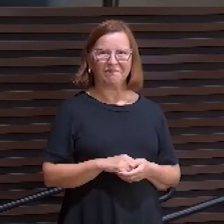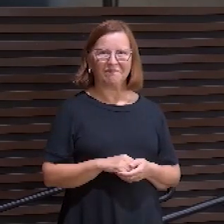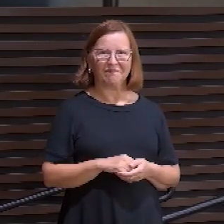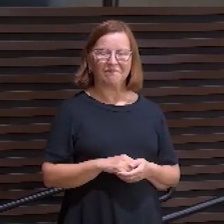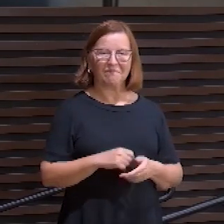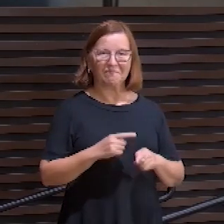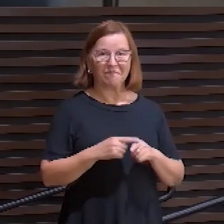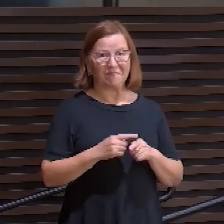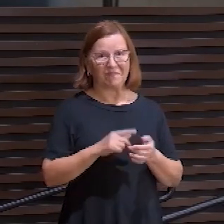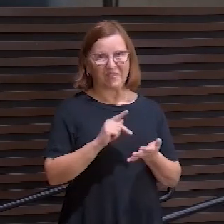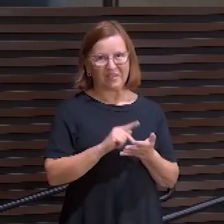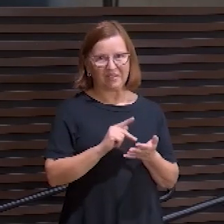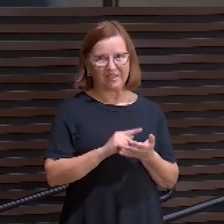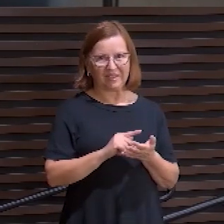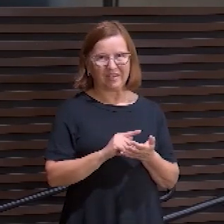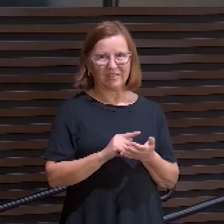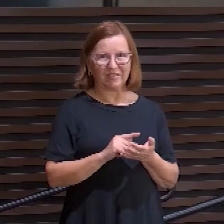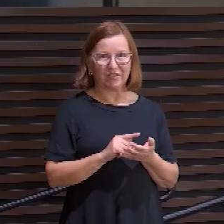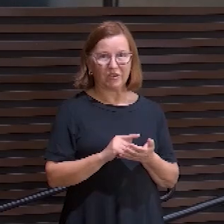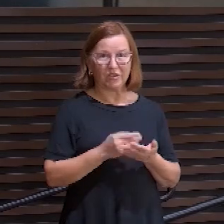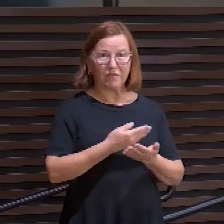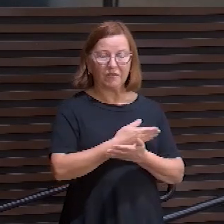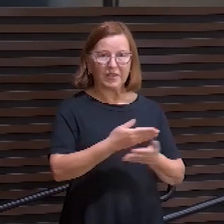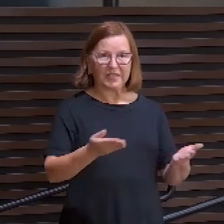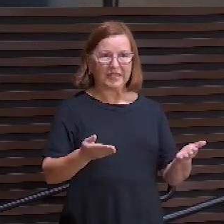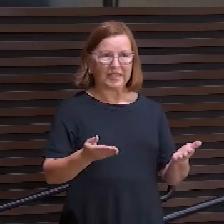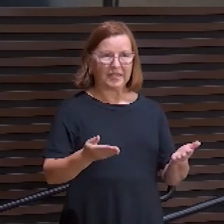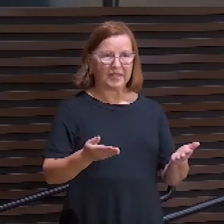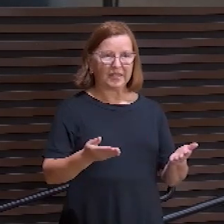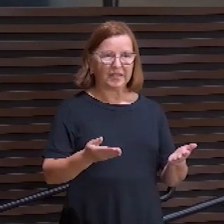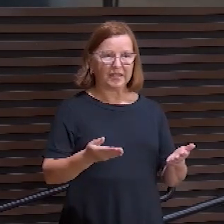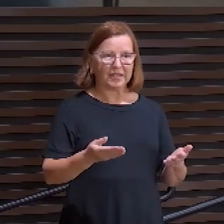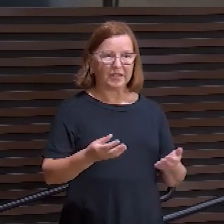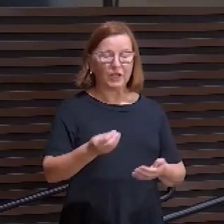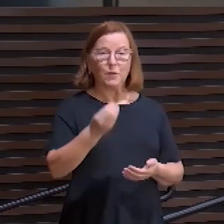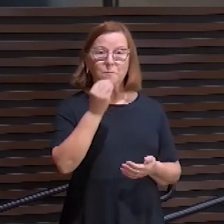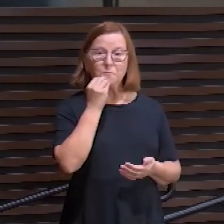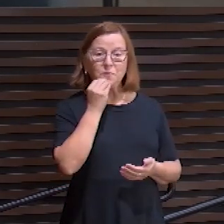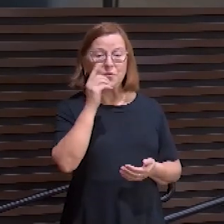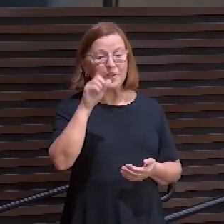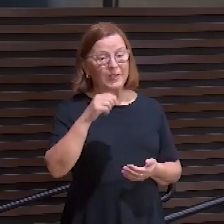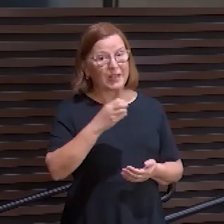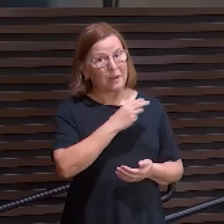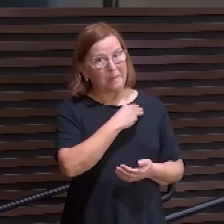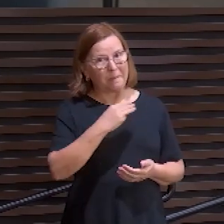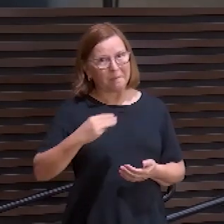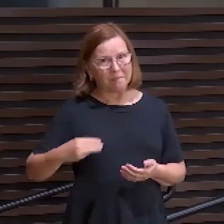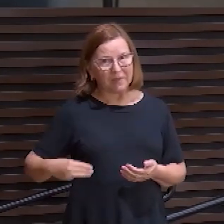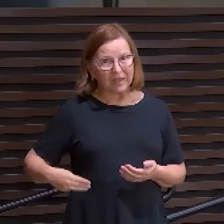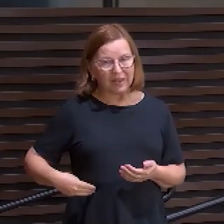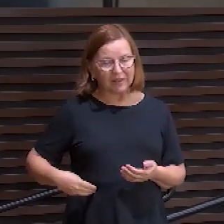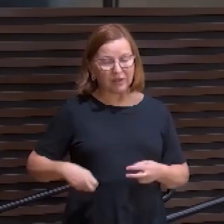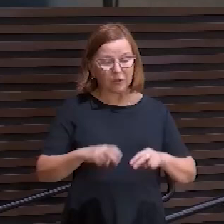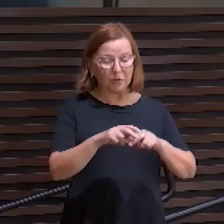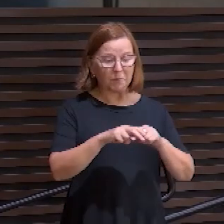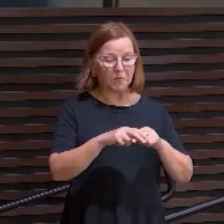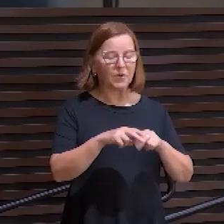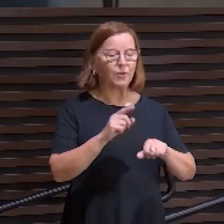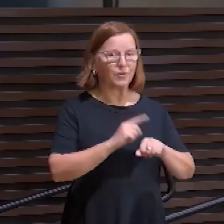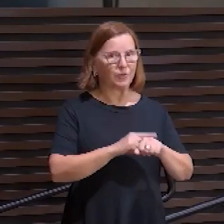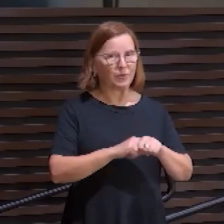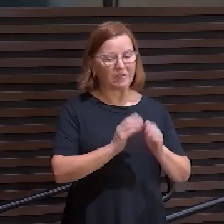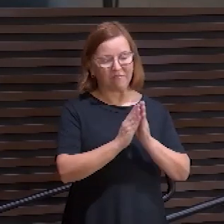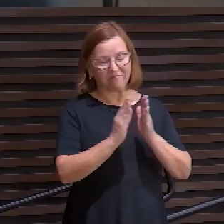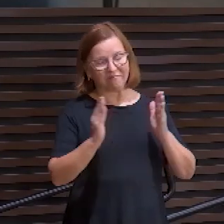Pois com efeito, quando devíeis ser mestres, atendendo ao tempo decorrido,